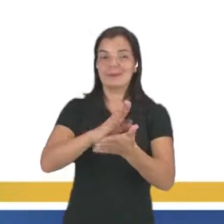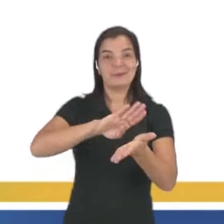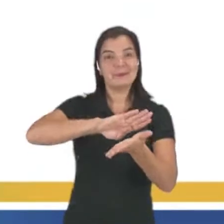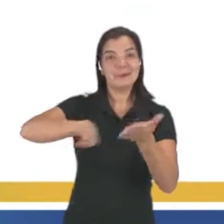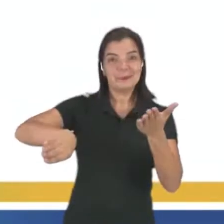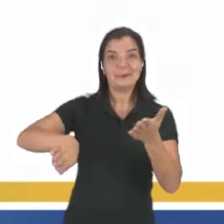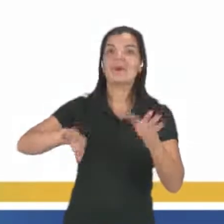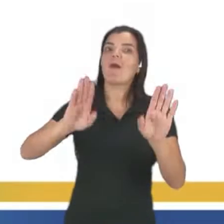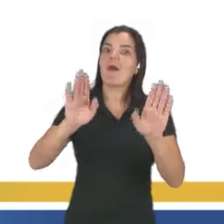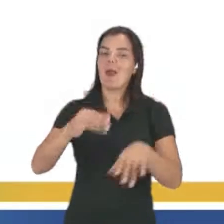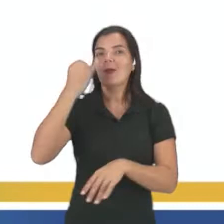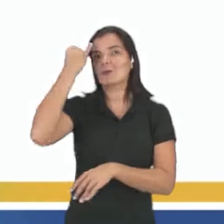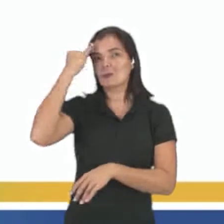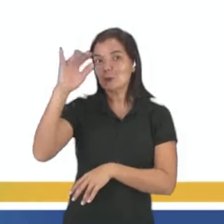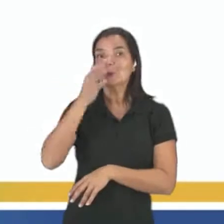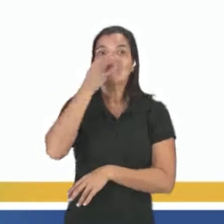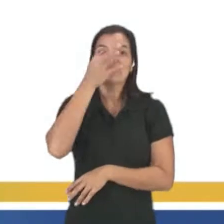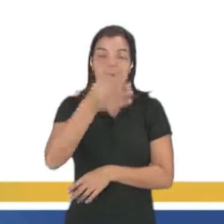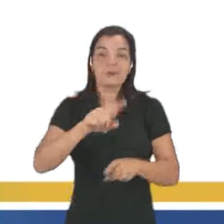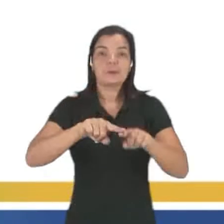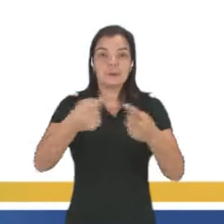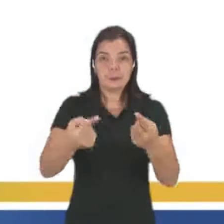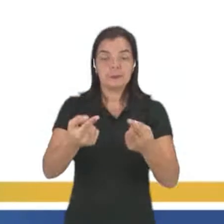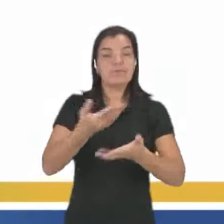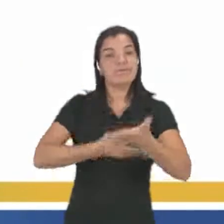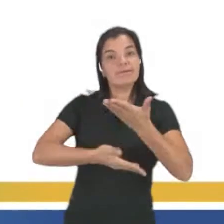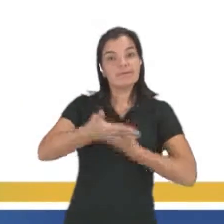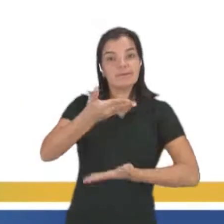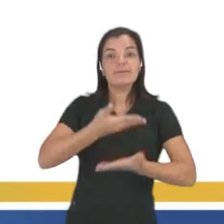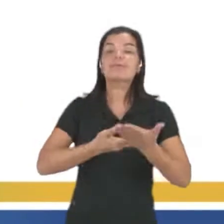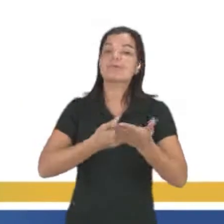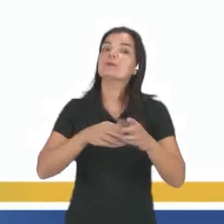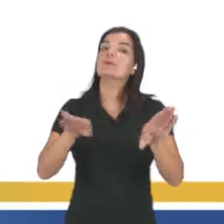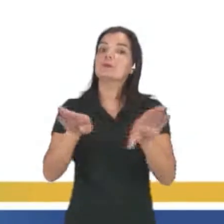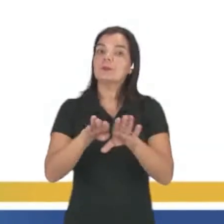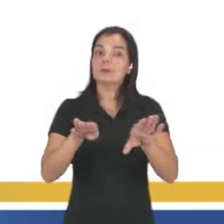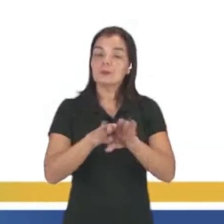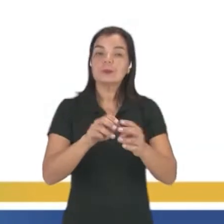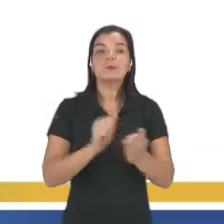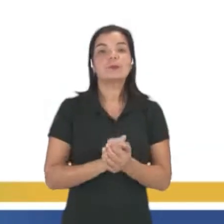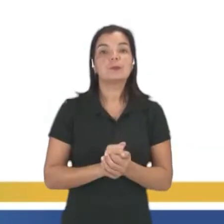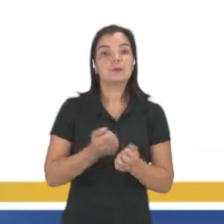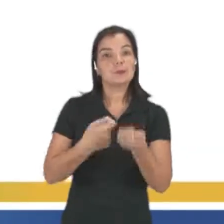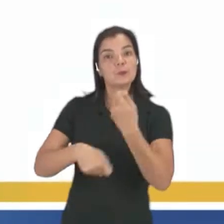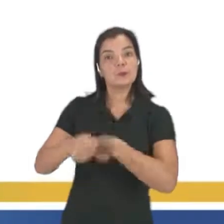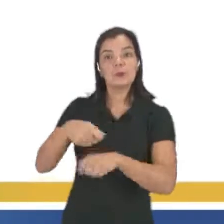essa é a ideia. Então, esse estreitamento de relações através